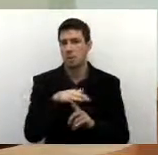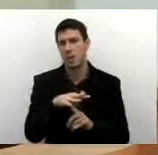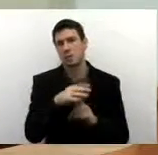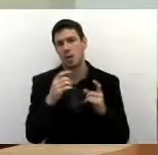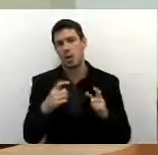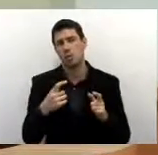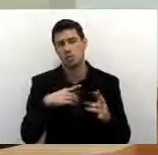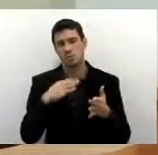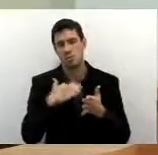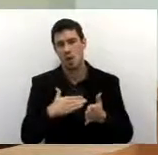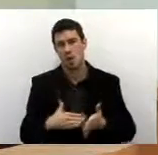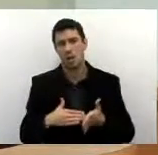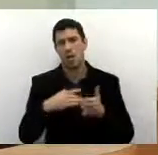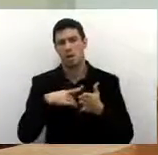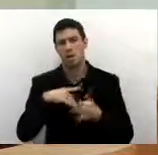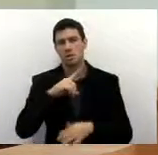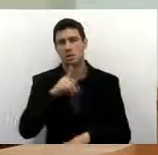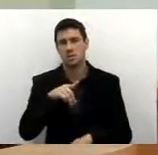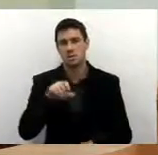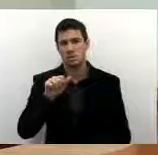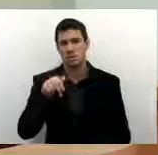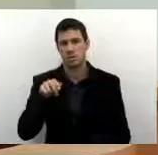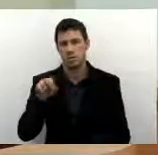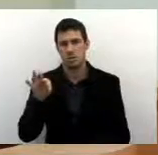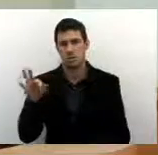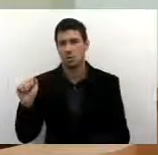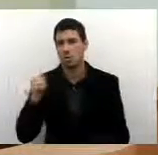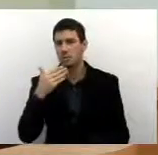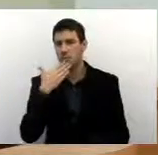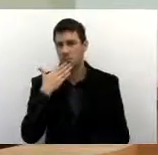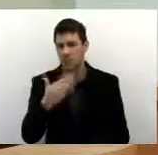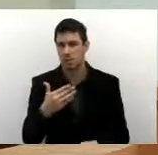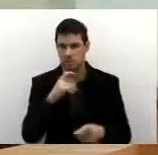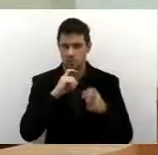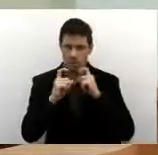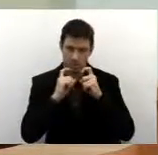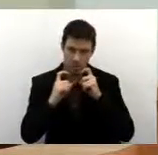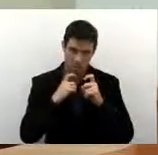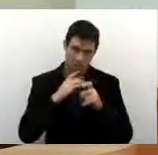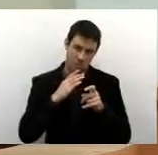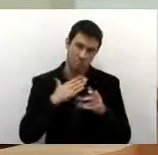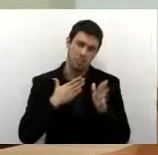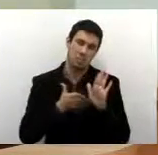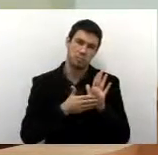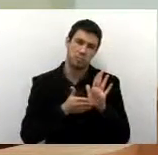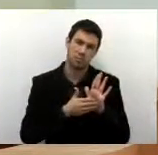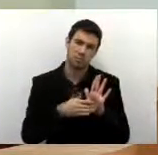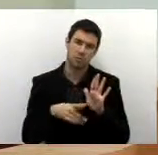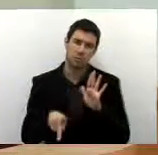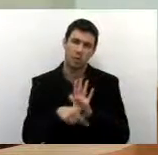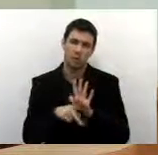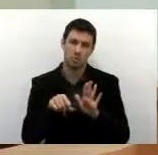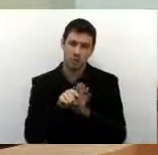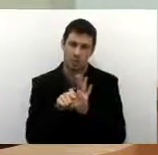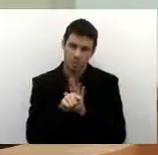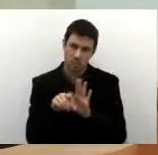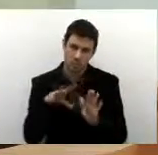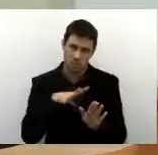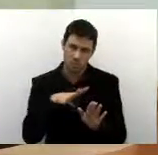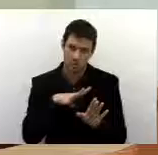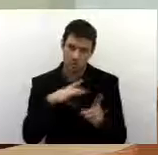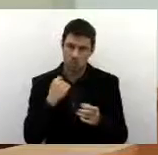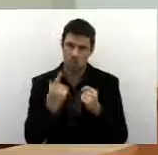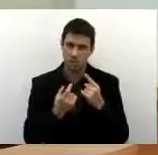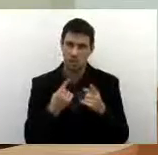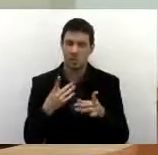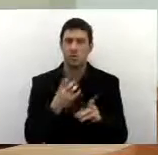o secretário Zanetta nos teria solicitado uma reunião para se tratar de algumas questões do município, né? Dentre eles o